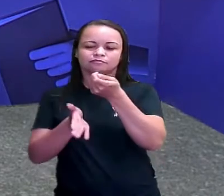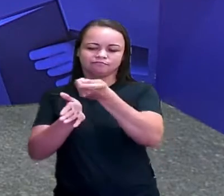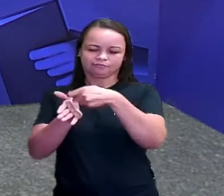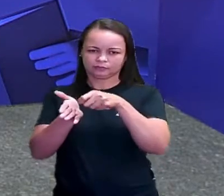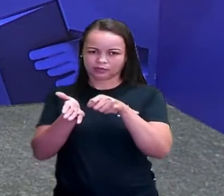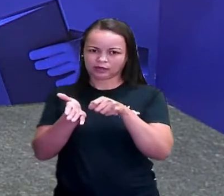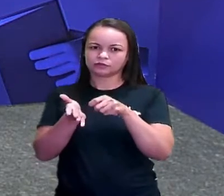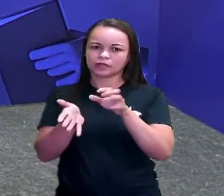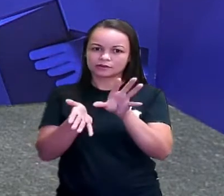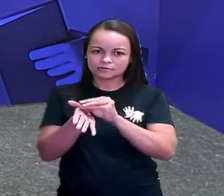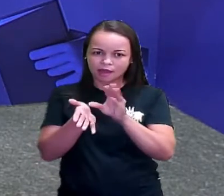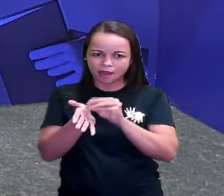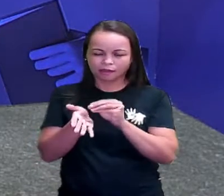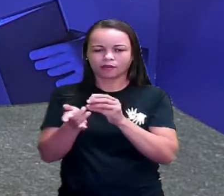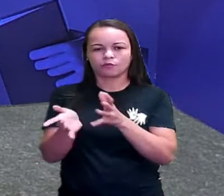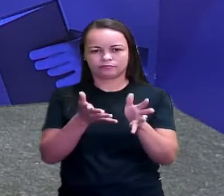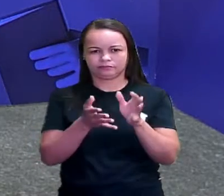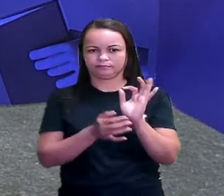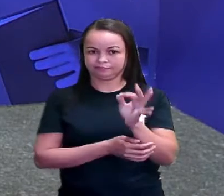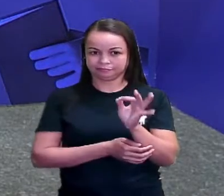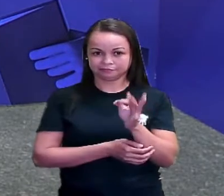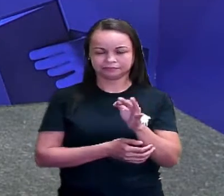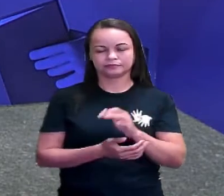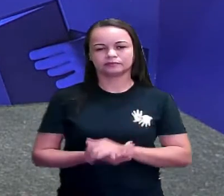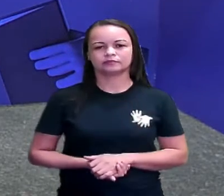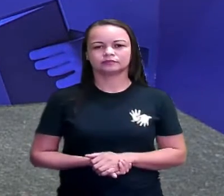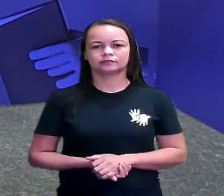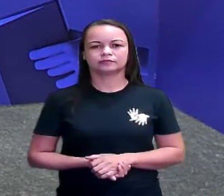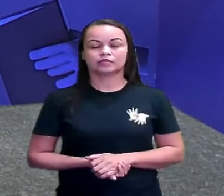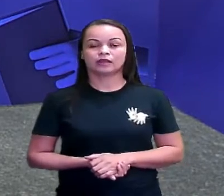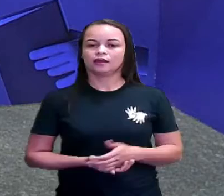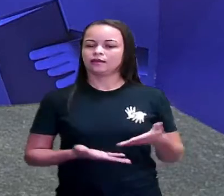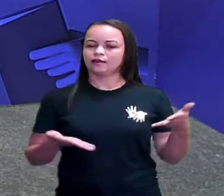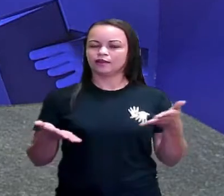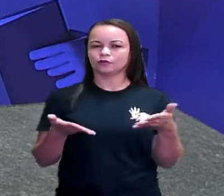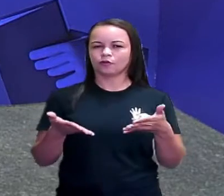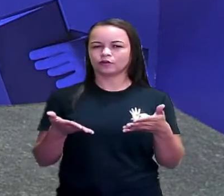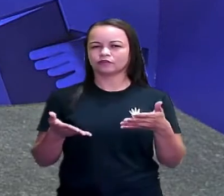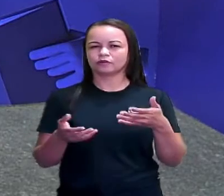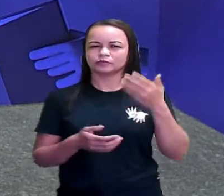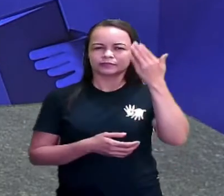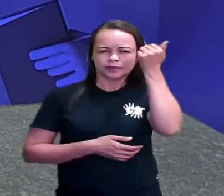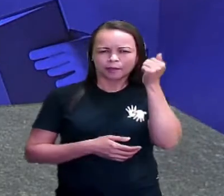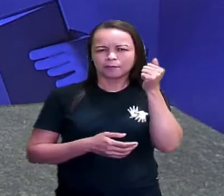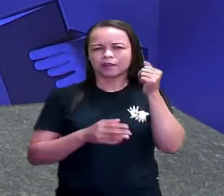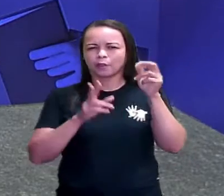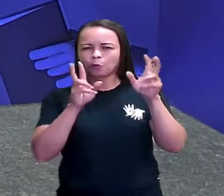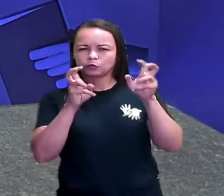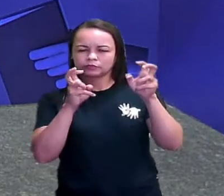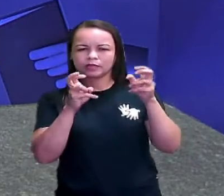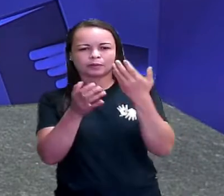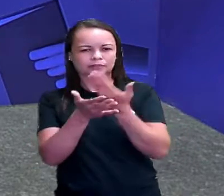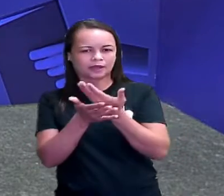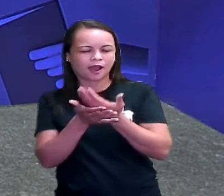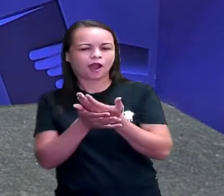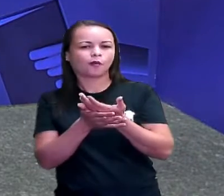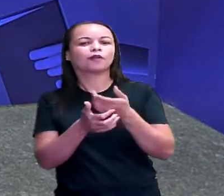anotações. Certinho? Agora, vamos saber qual é o tema da nossa primeira aula de inglês de hoje? Vamos